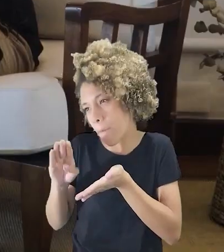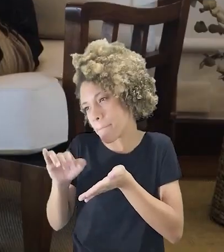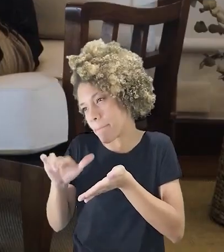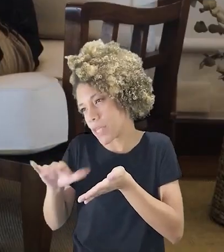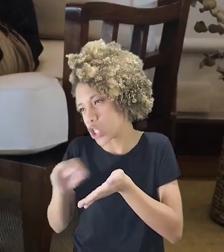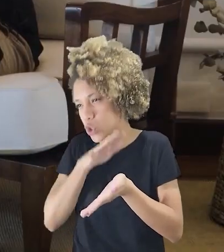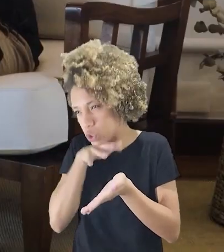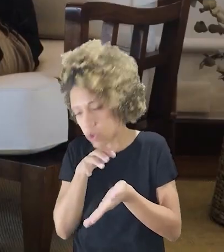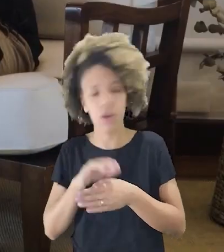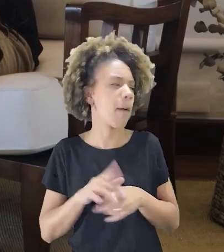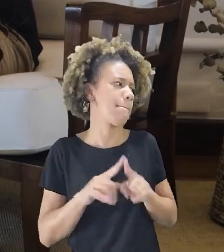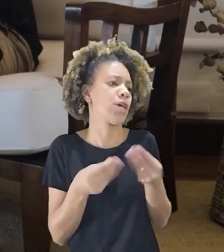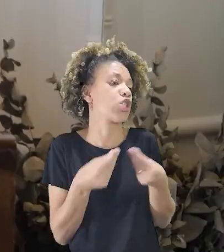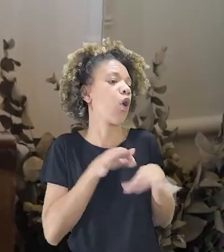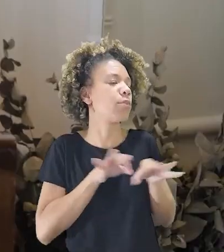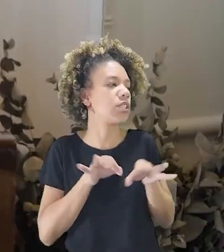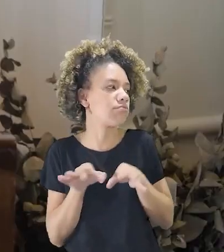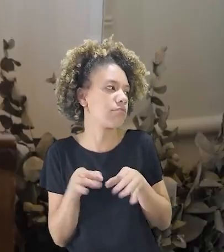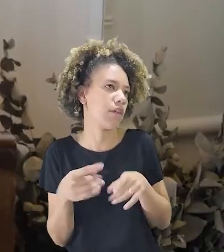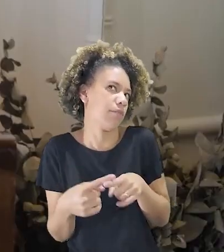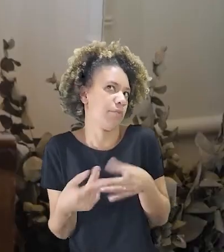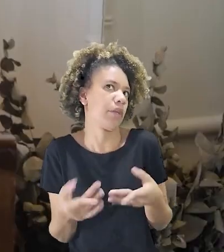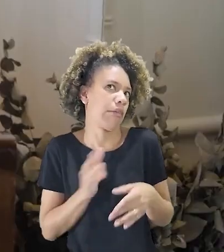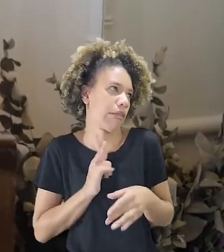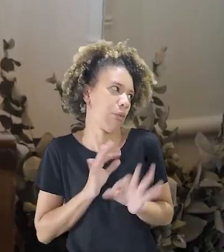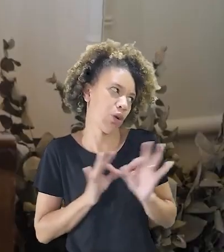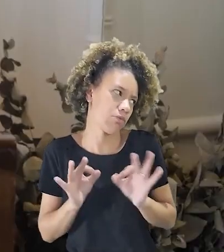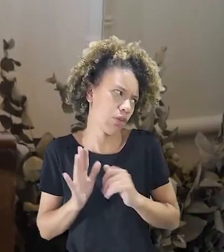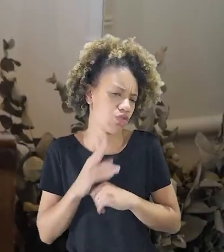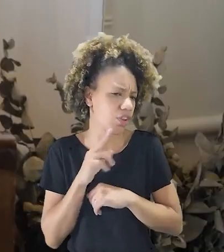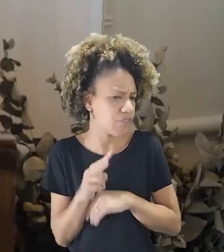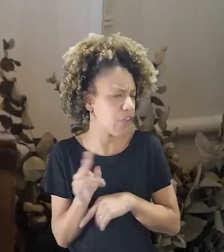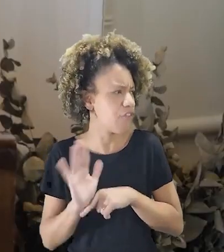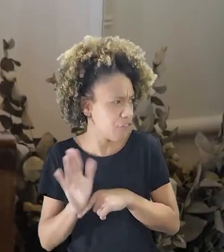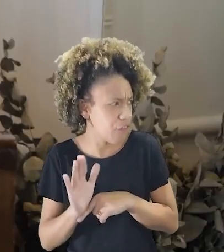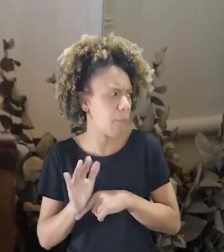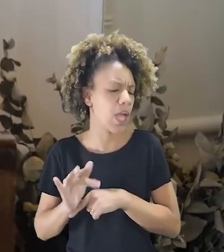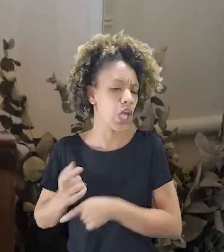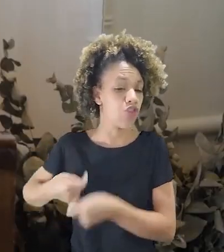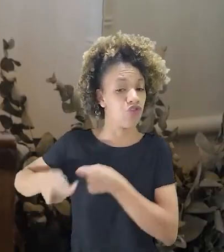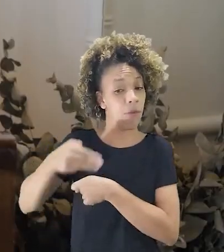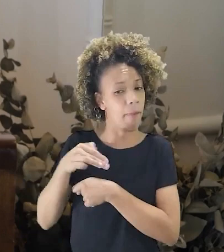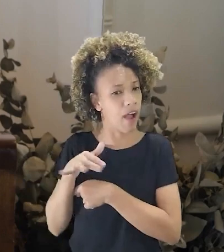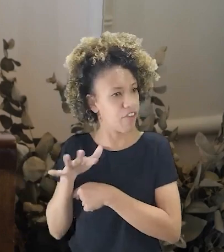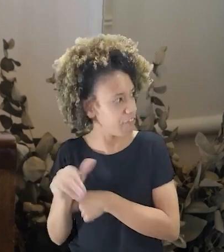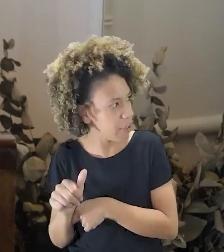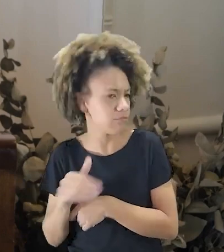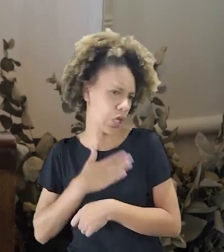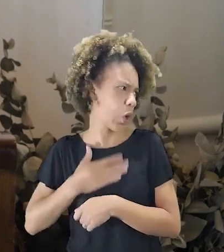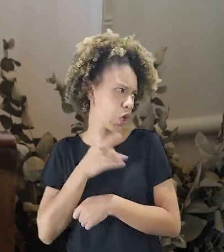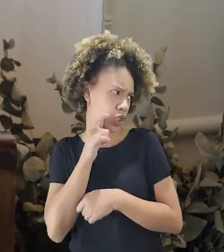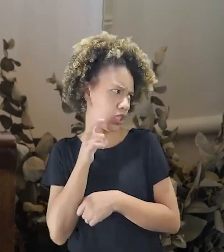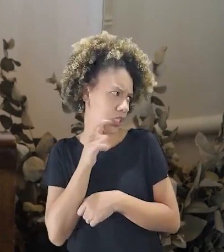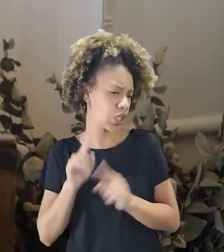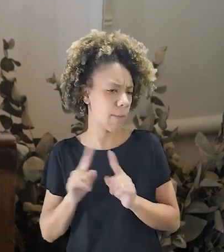como que essas coisas elas se organizam? Porque de alguma maneira tem uma organização. Eu já vi muito filme de máfia, eu gosto de máfia, de assistir coisa de máfia, tal, não sei o